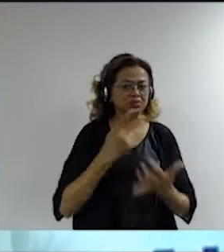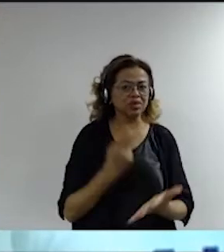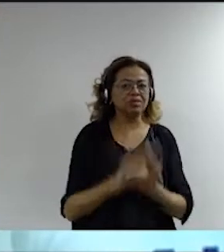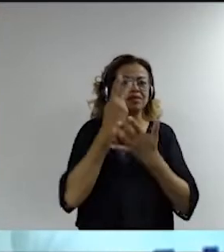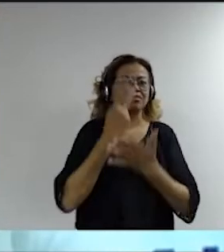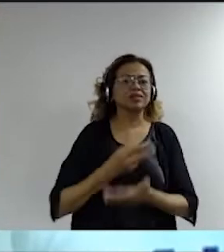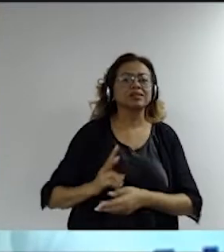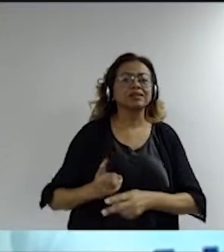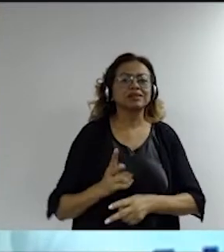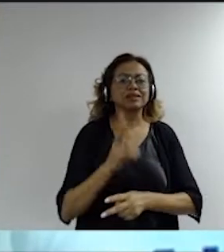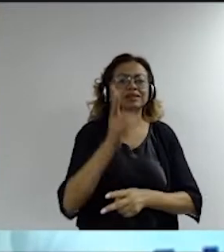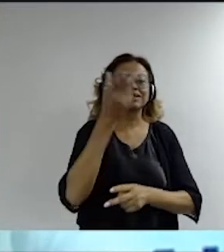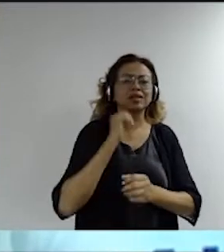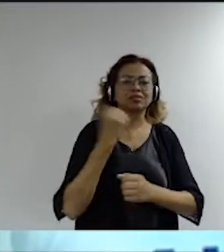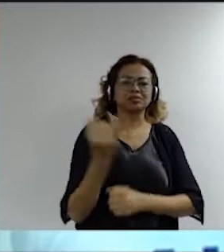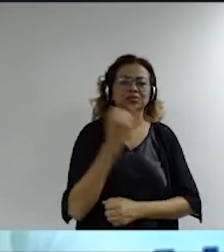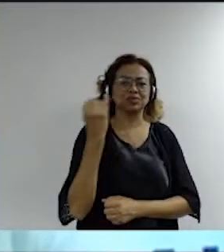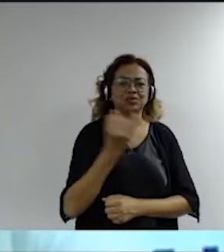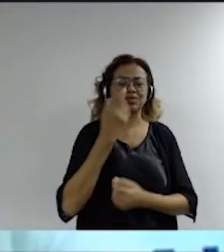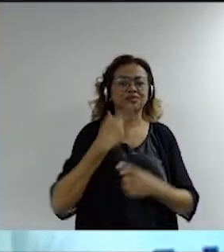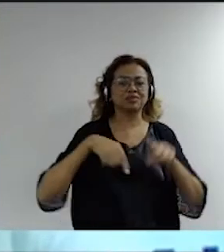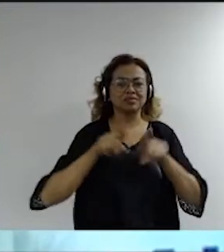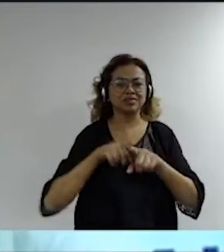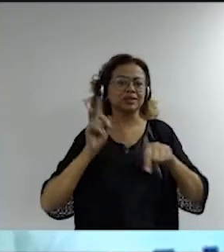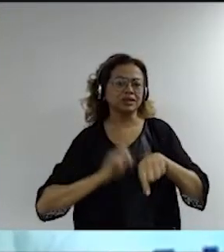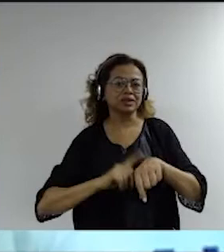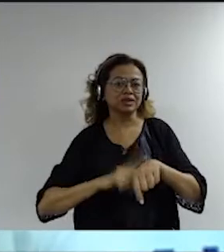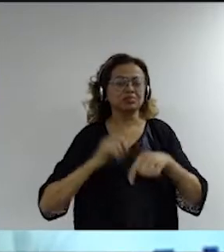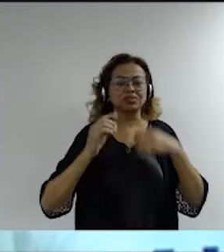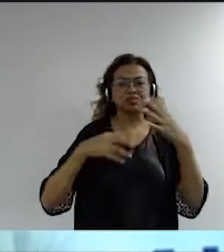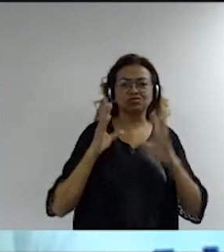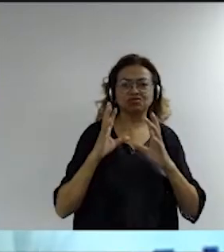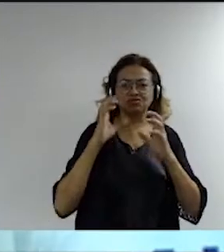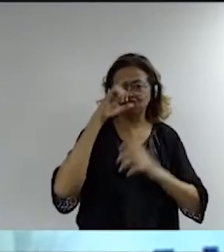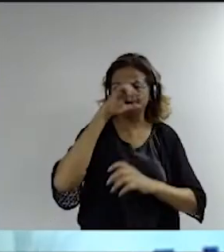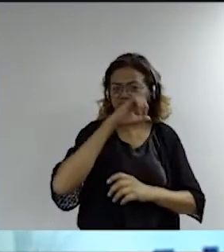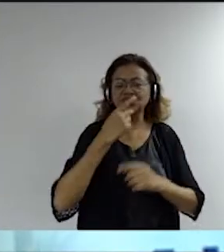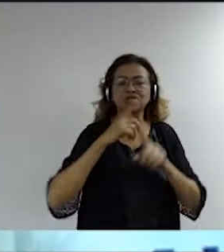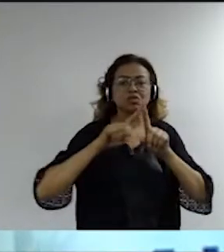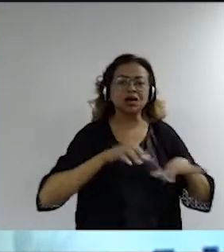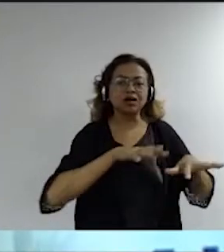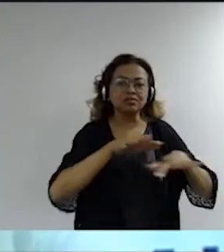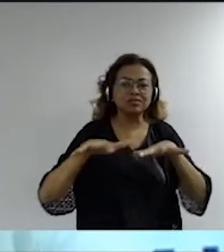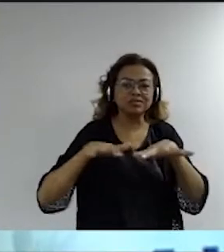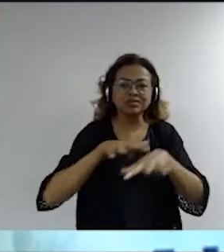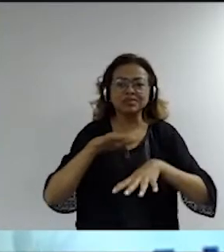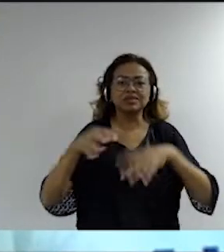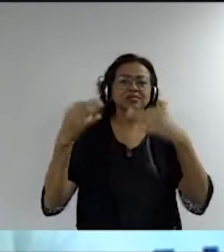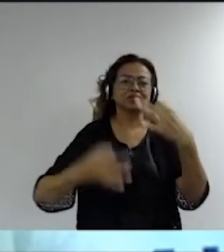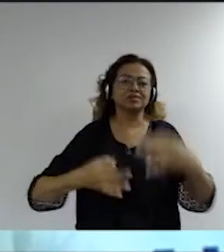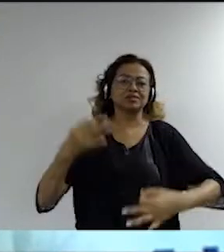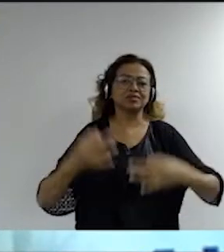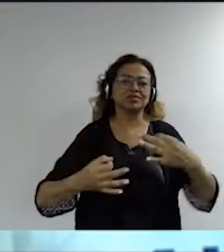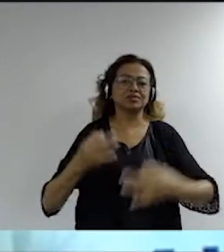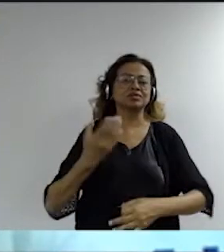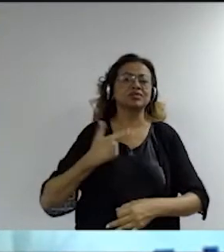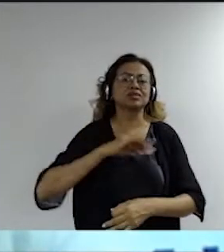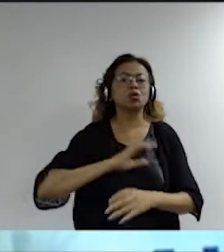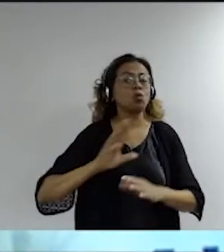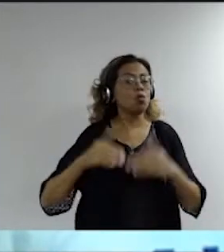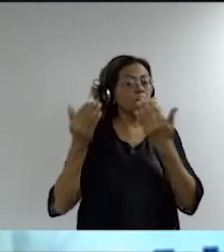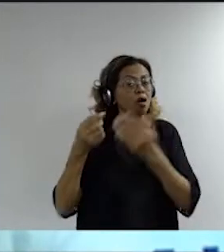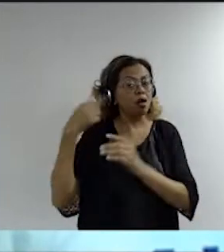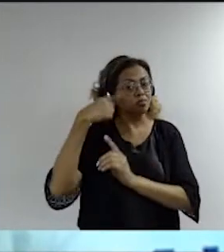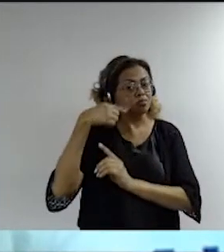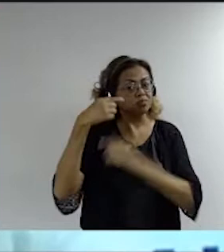sejam sempre necessários em situação tão complexa. O sistema de justiça, do qual a advocacia